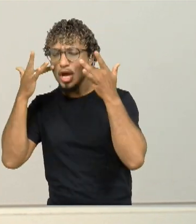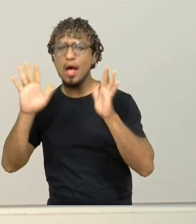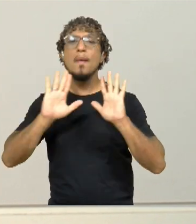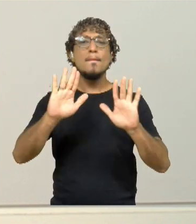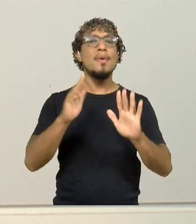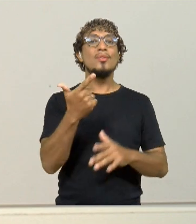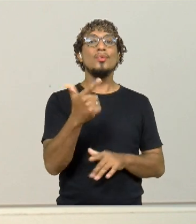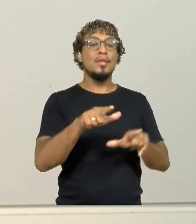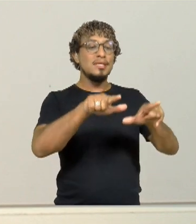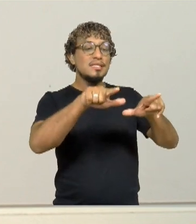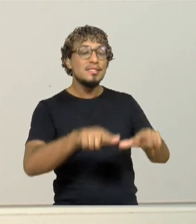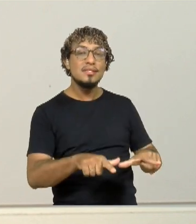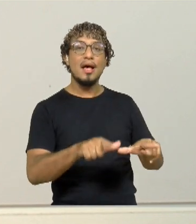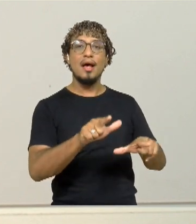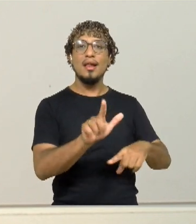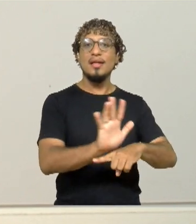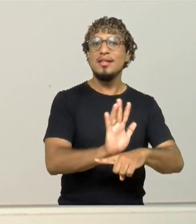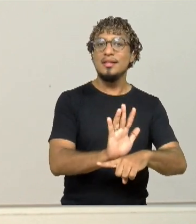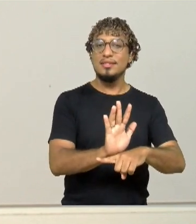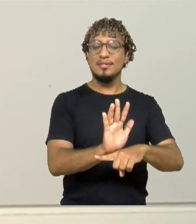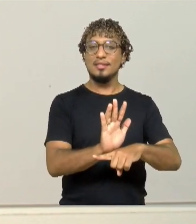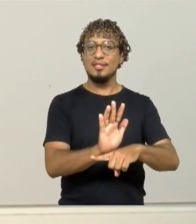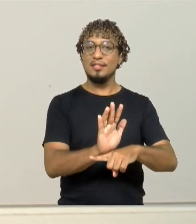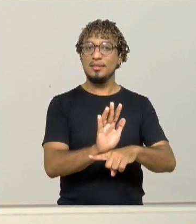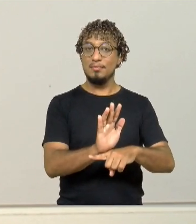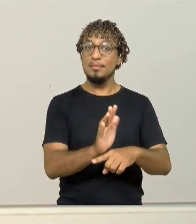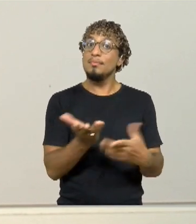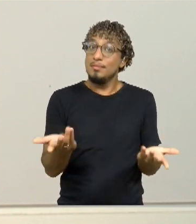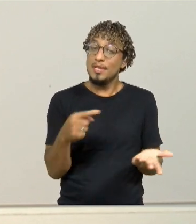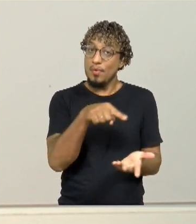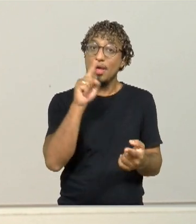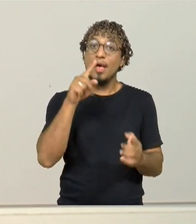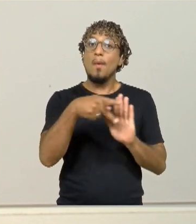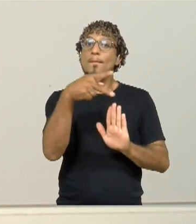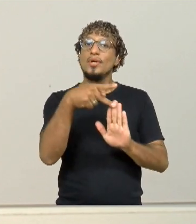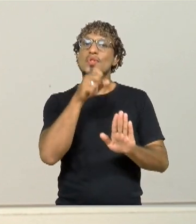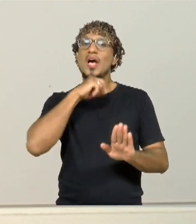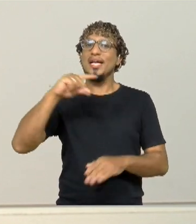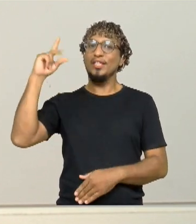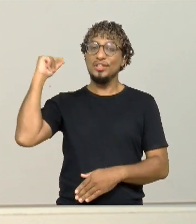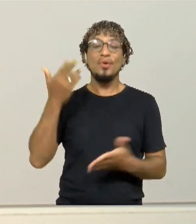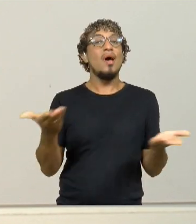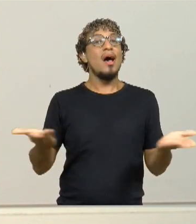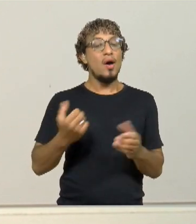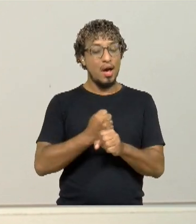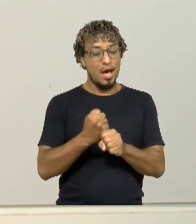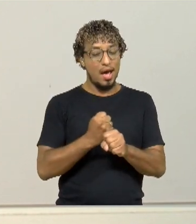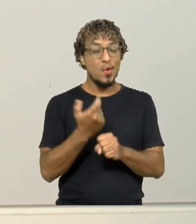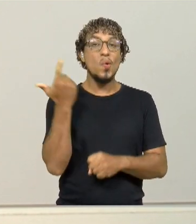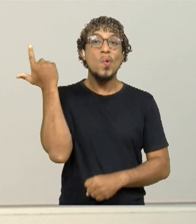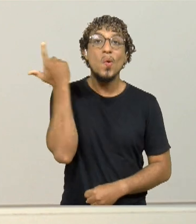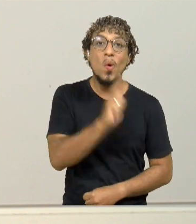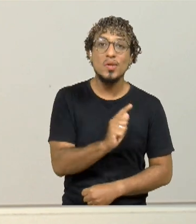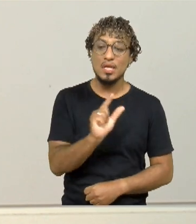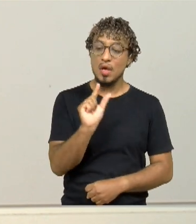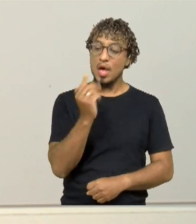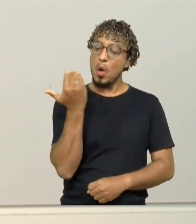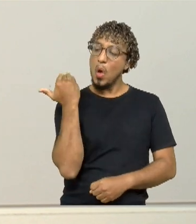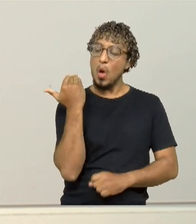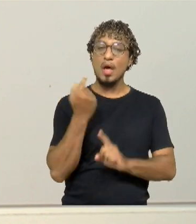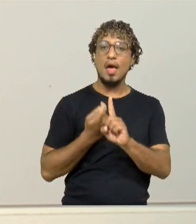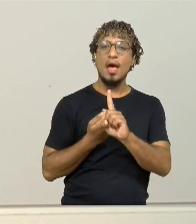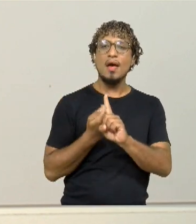sala de cinema. Então a sala de cinema é um projeto muito antigo e que finalmente inaugurou esse ano, gente inaugurou no finalzinho de fevereiro.